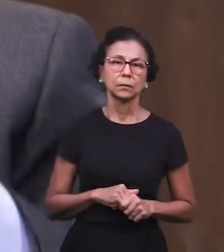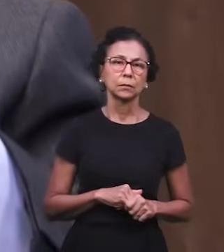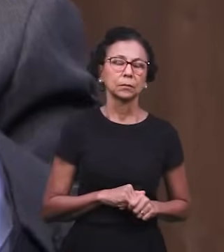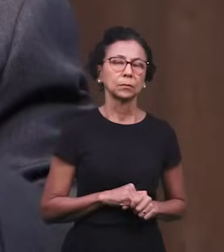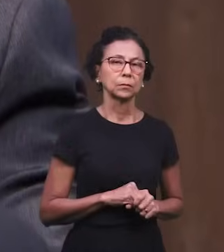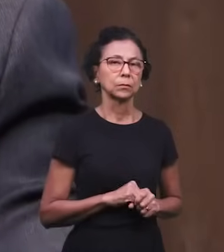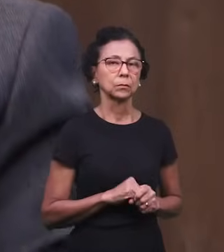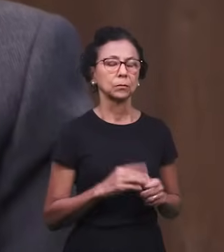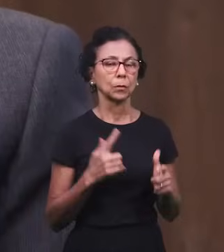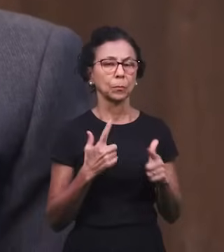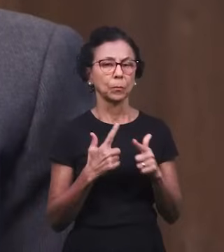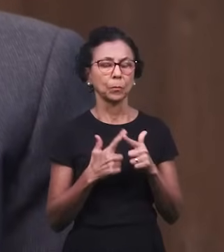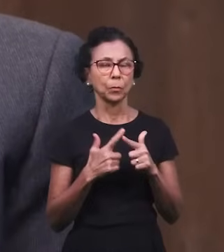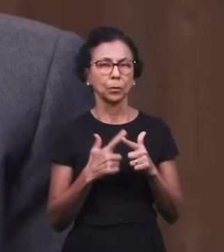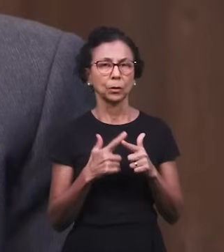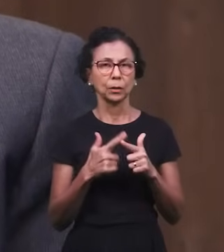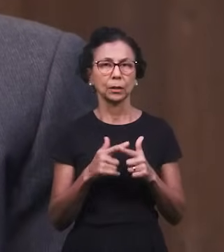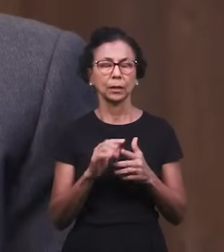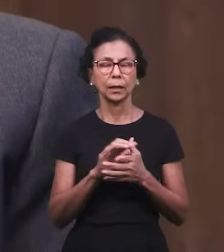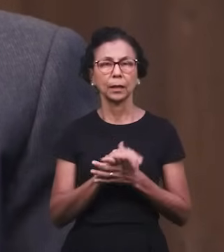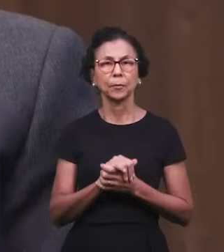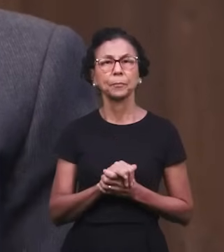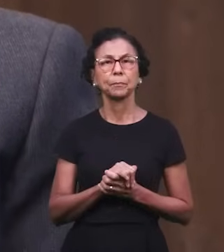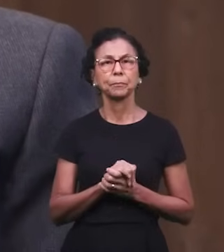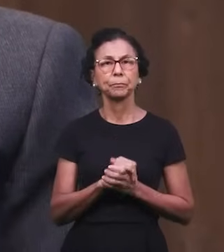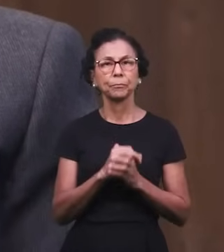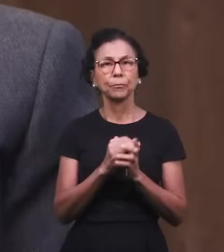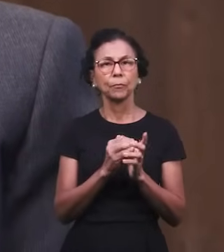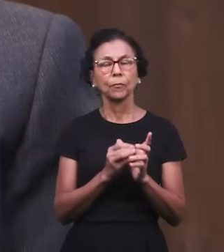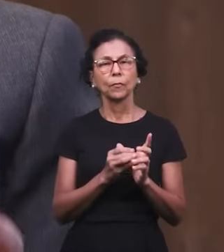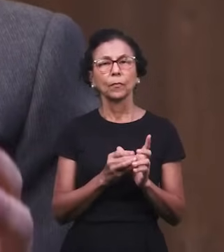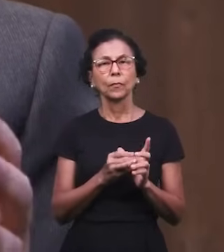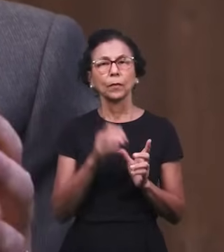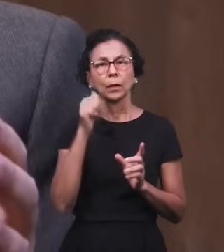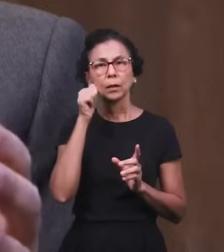uma profecia acerca do Senhor Jesus.